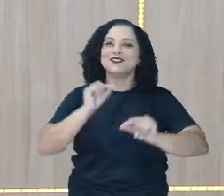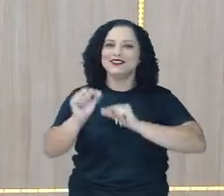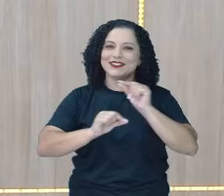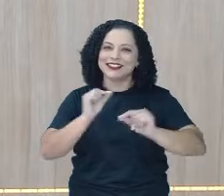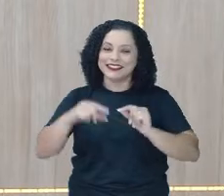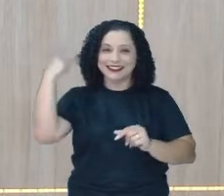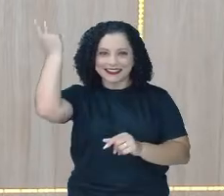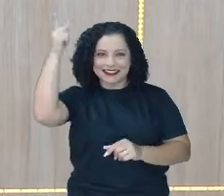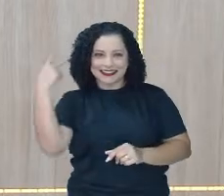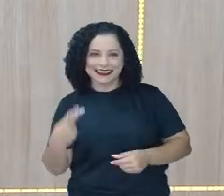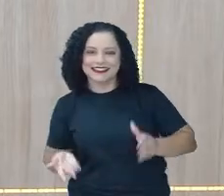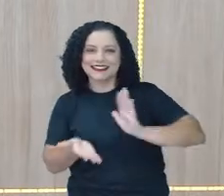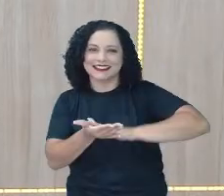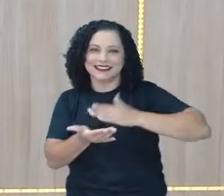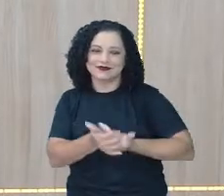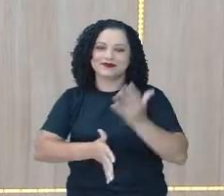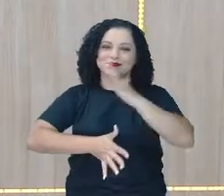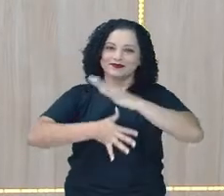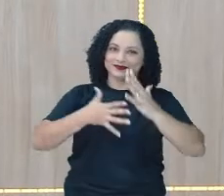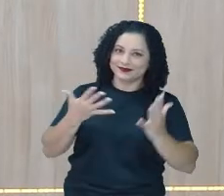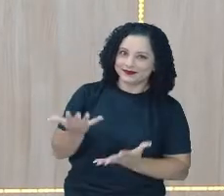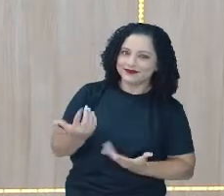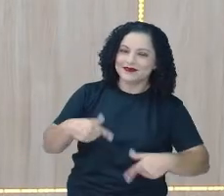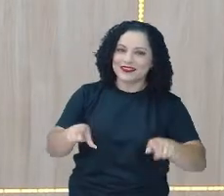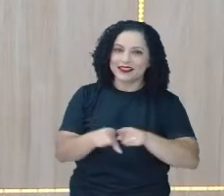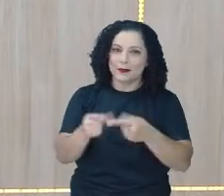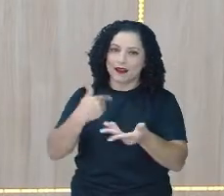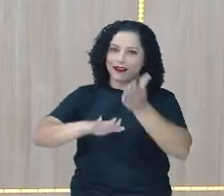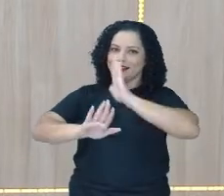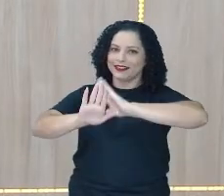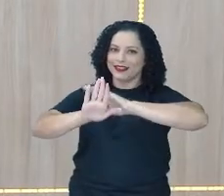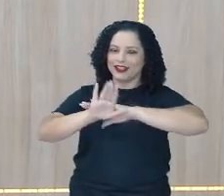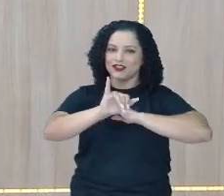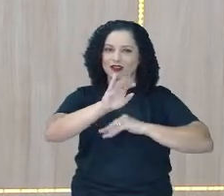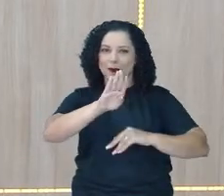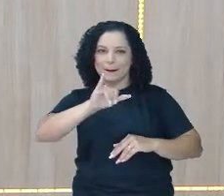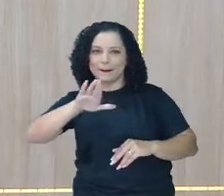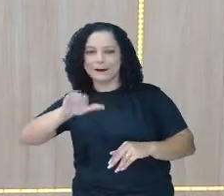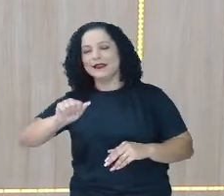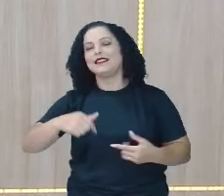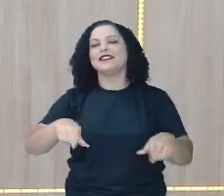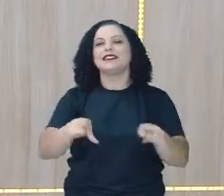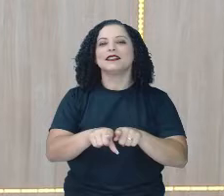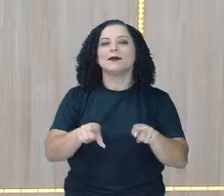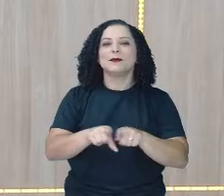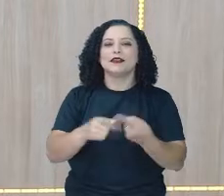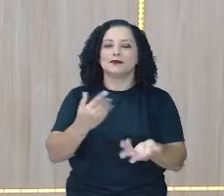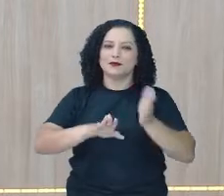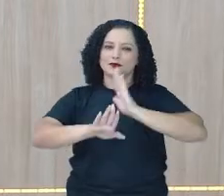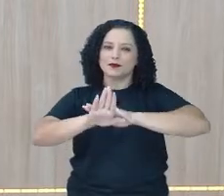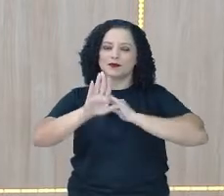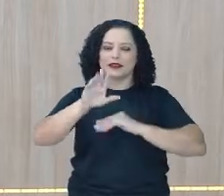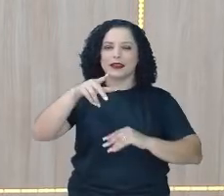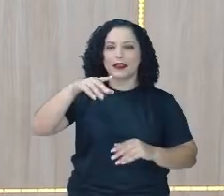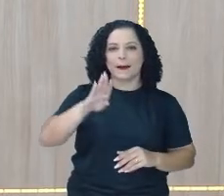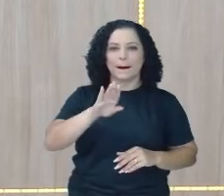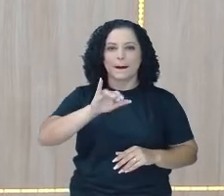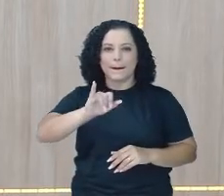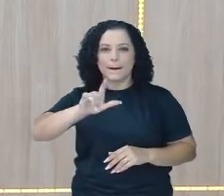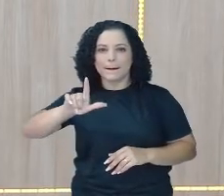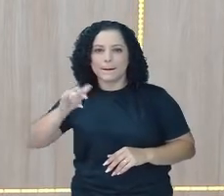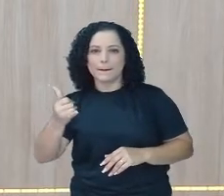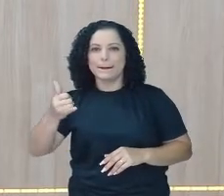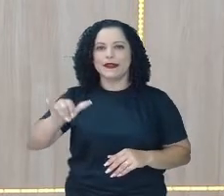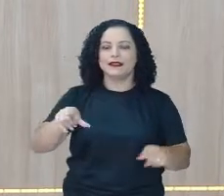querida Késia, que nos traduz, Bia, que está lá na produção maravilhosa, Biri, fantástico, e o professor André Riceliano, que está aqui com a